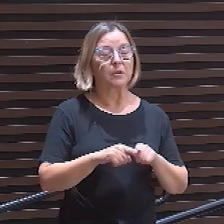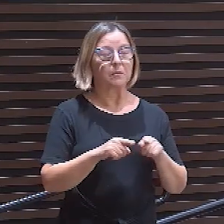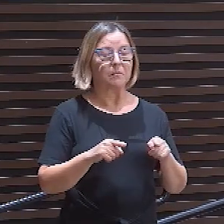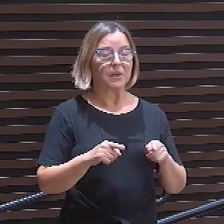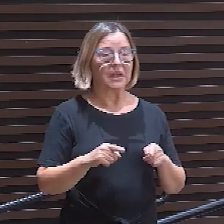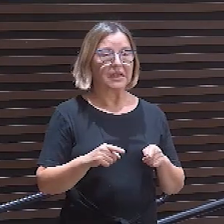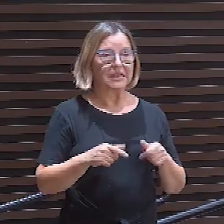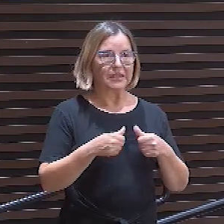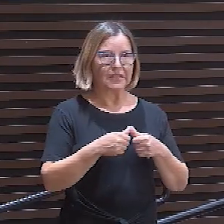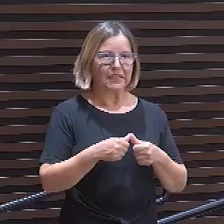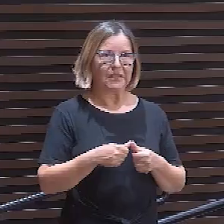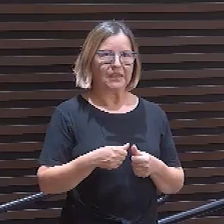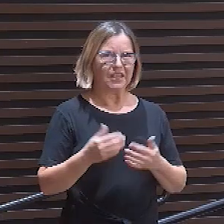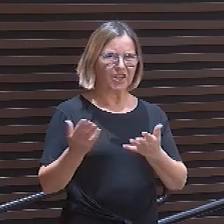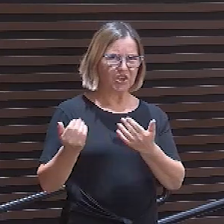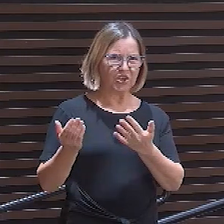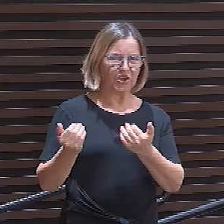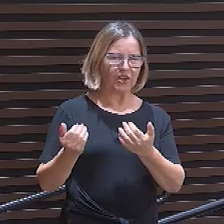queria